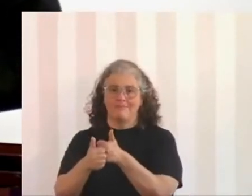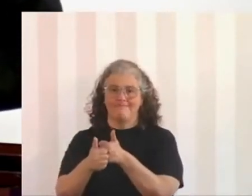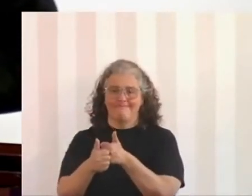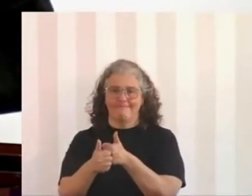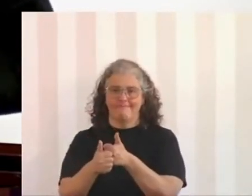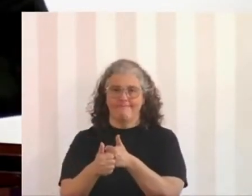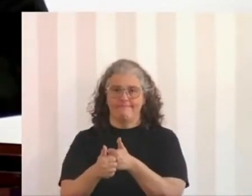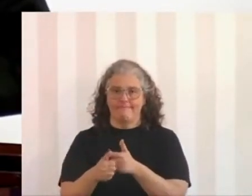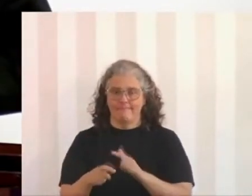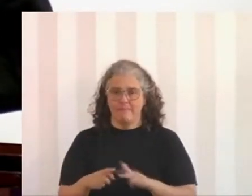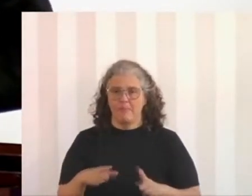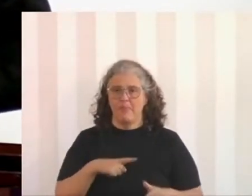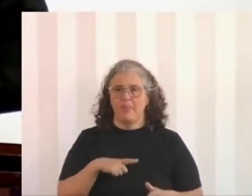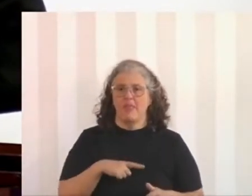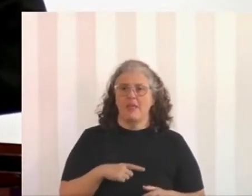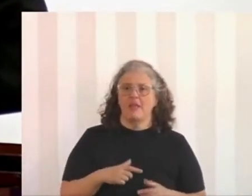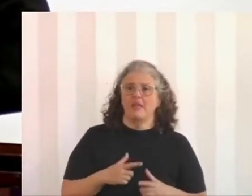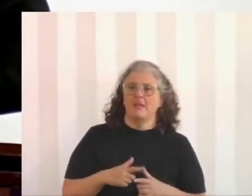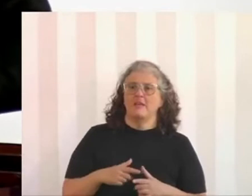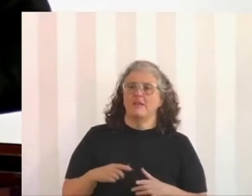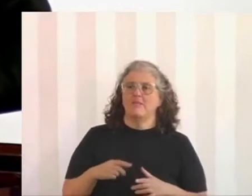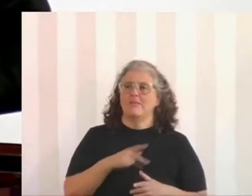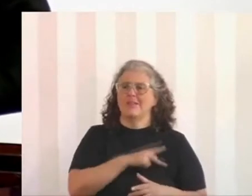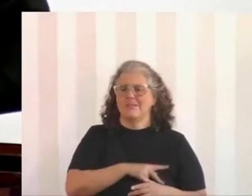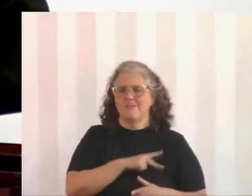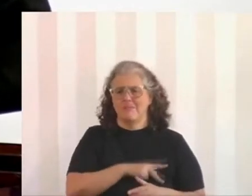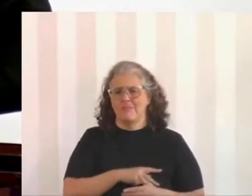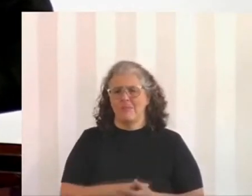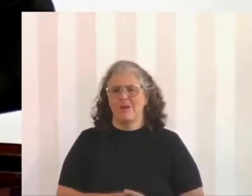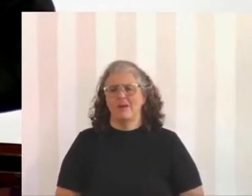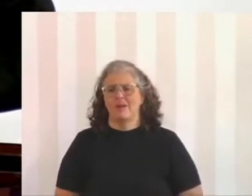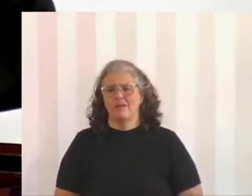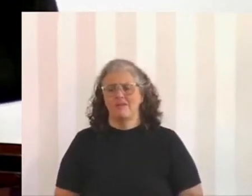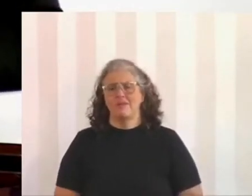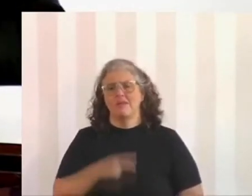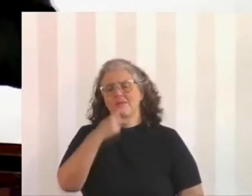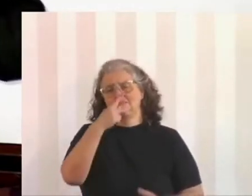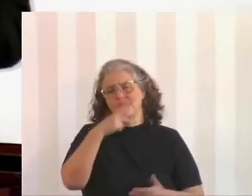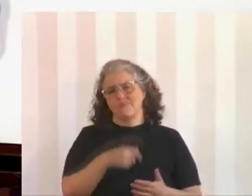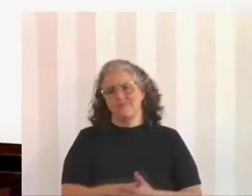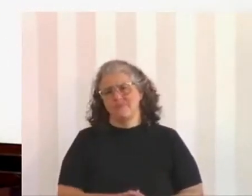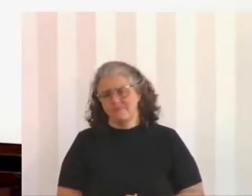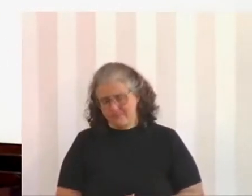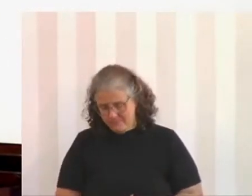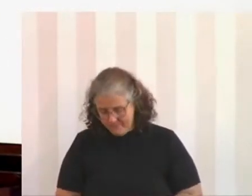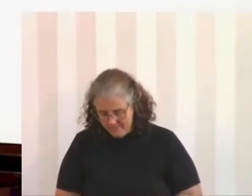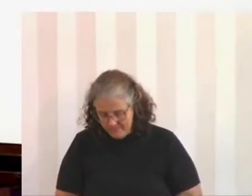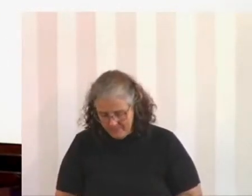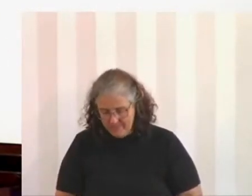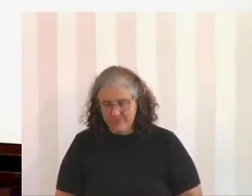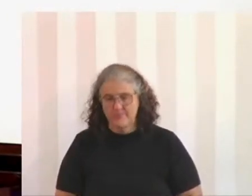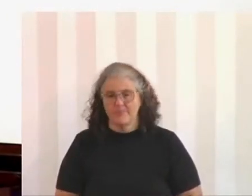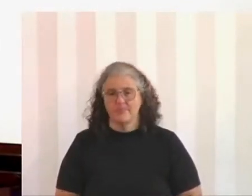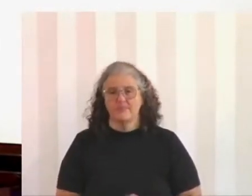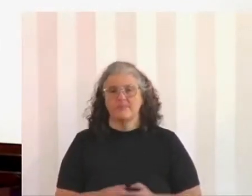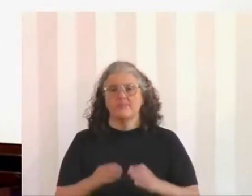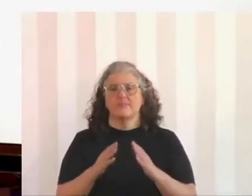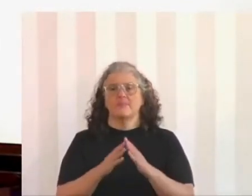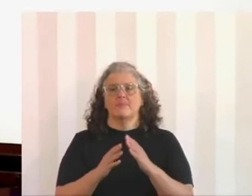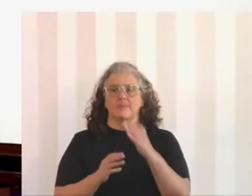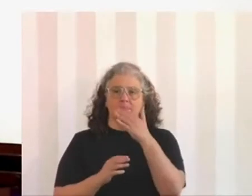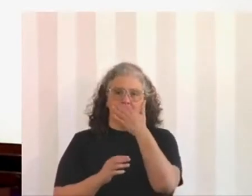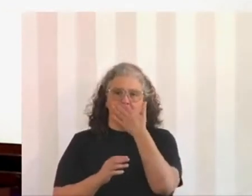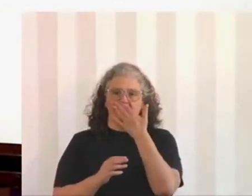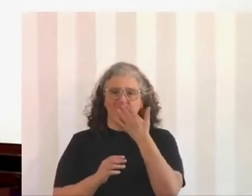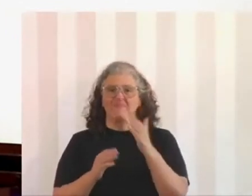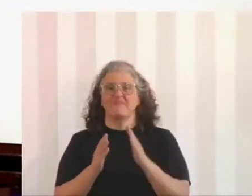aqui, eu vejo que nós temos um problema nessa ideia de grupos. Ah, pastor, mas não tem como, na igreja tem que ter grupo sim, não